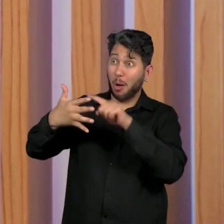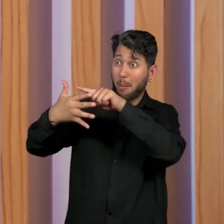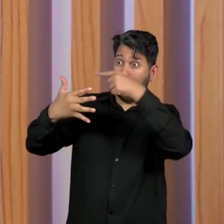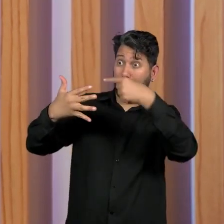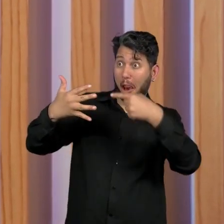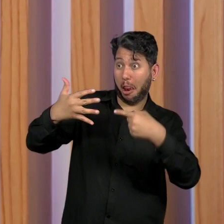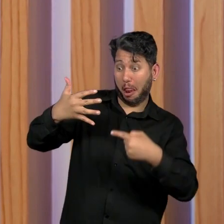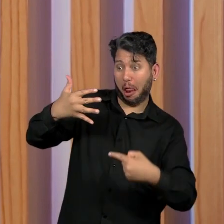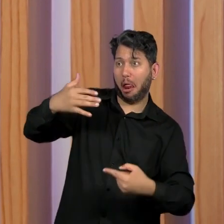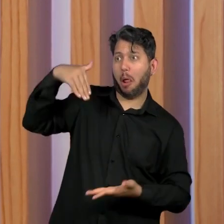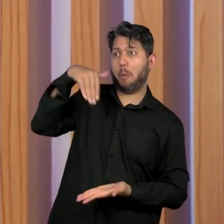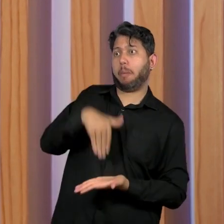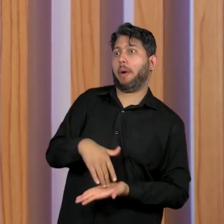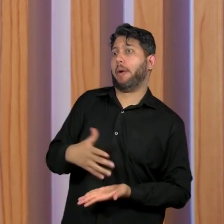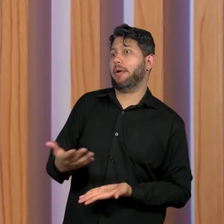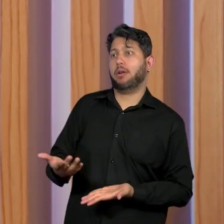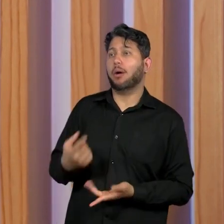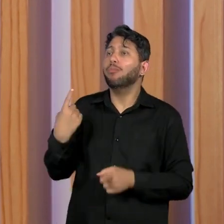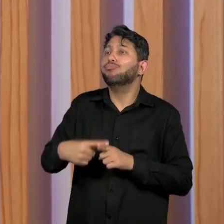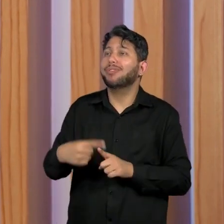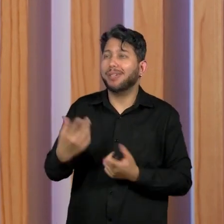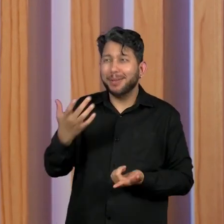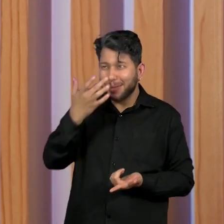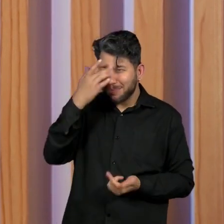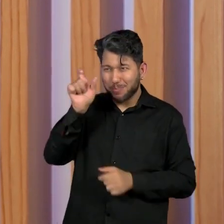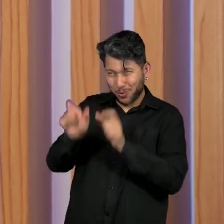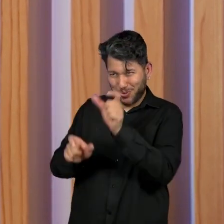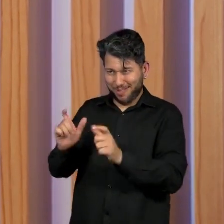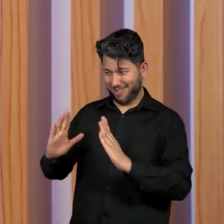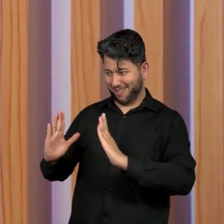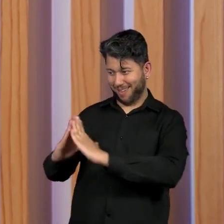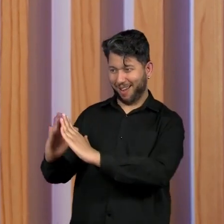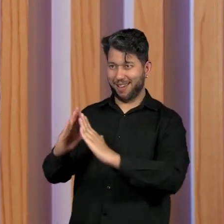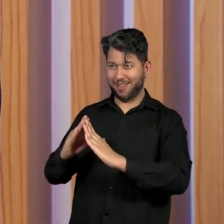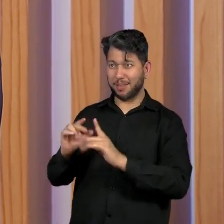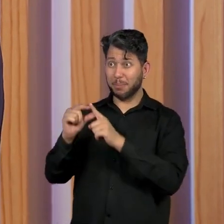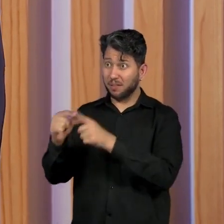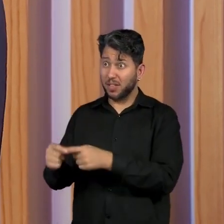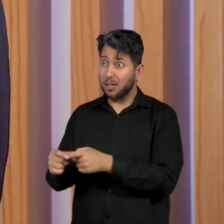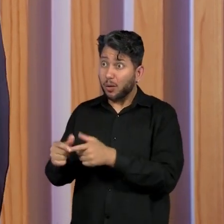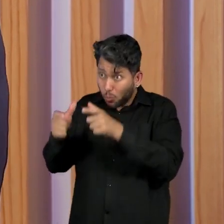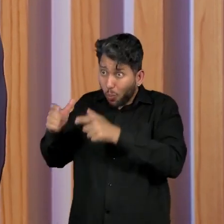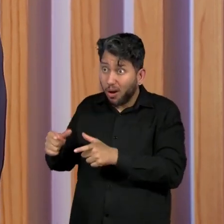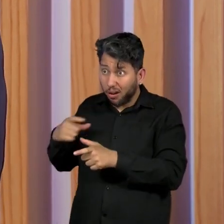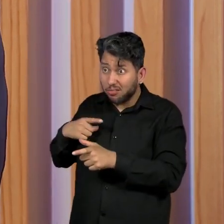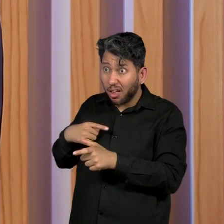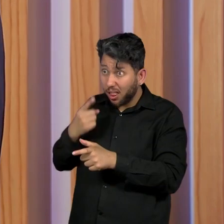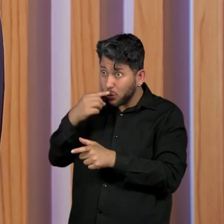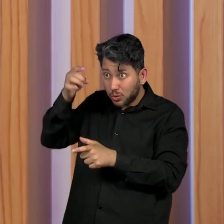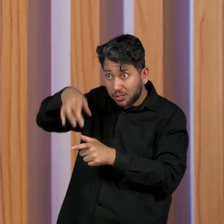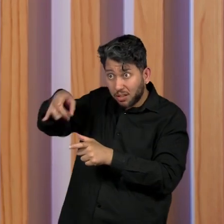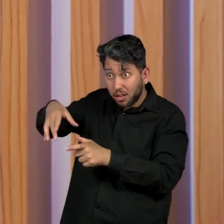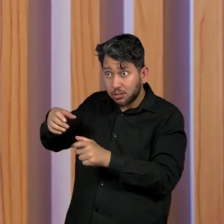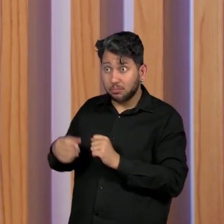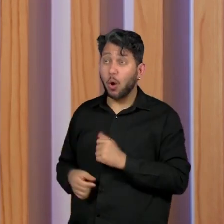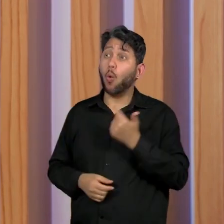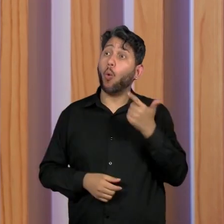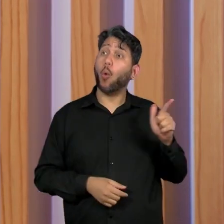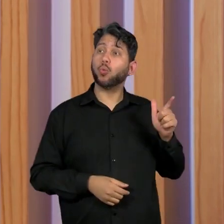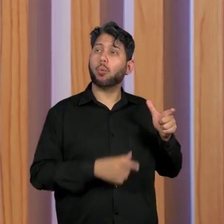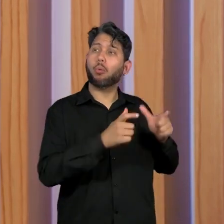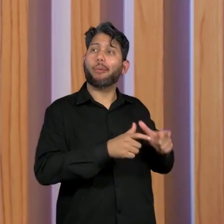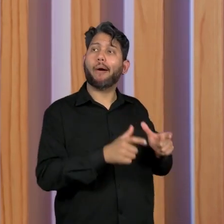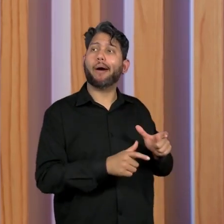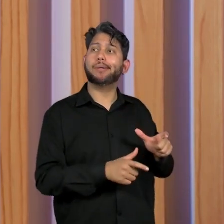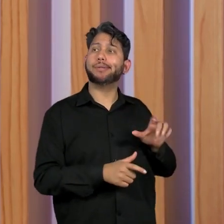porque as pessoas que moram em lugares periféricos não têm um posto de reciclagem igual, de repente, tem em uma outra zona dentro do